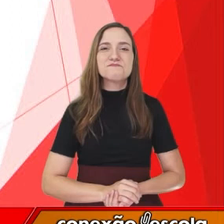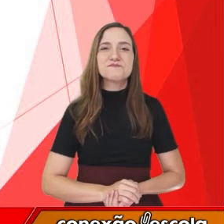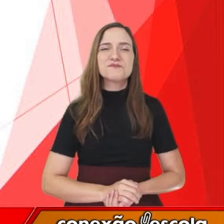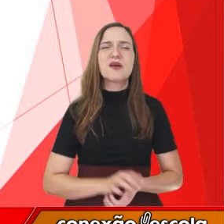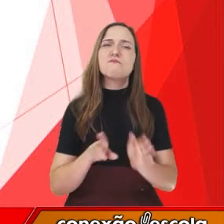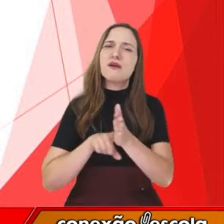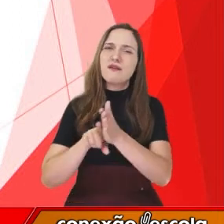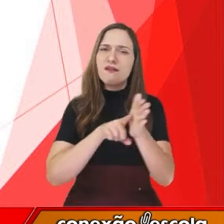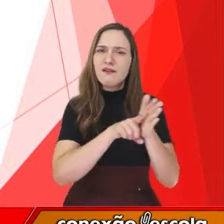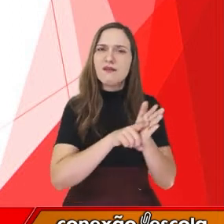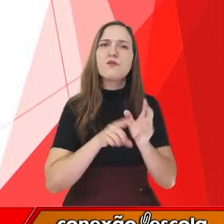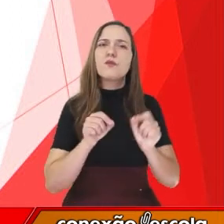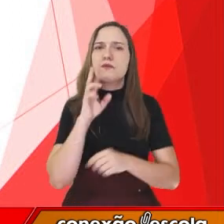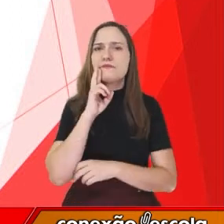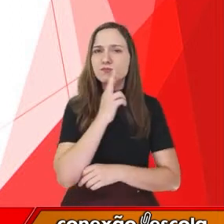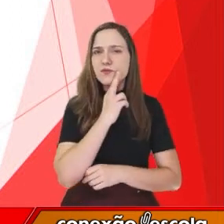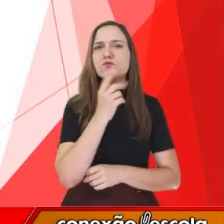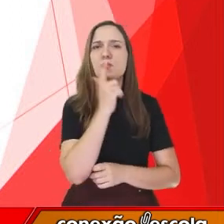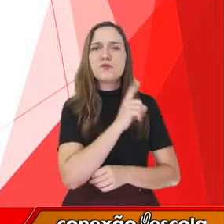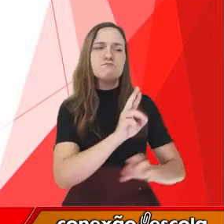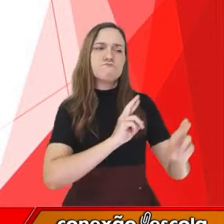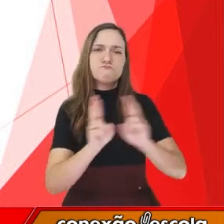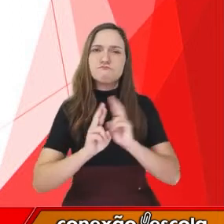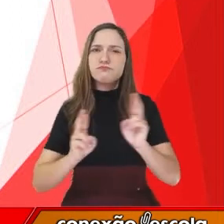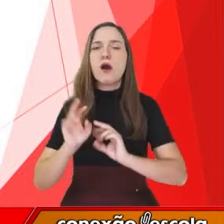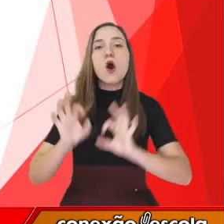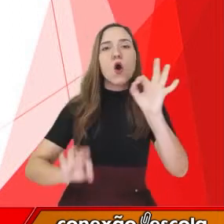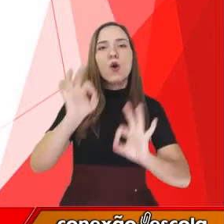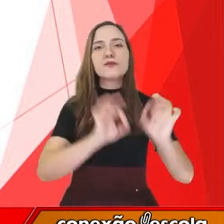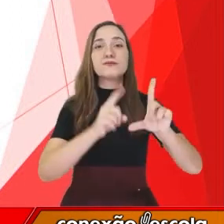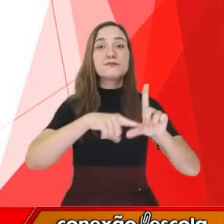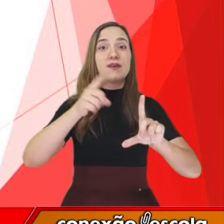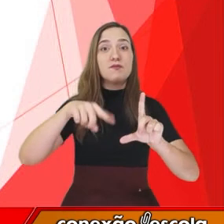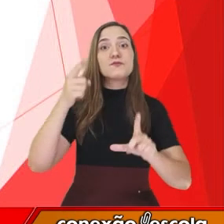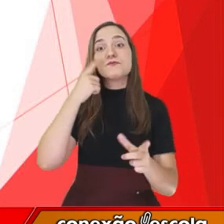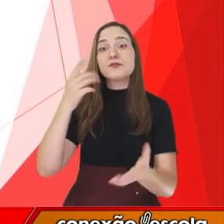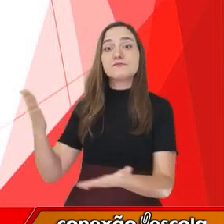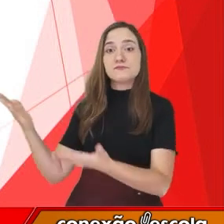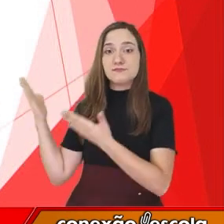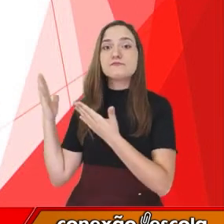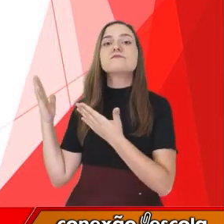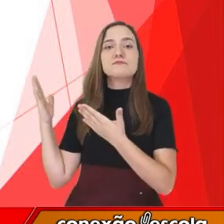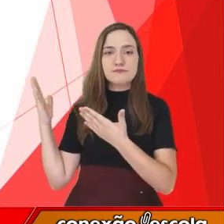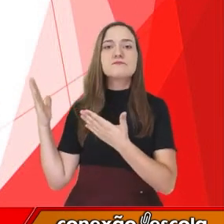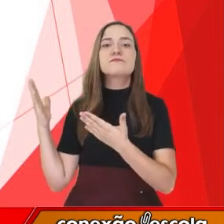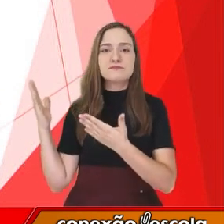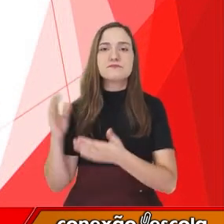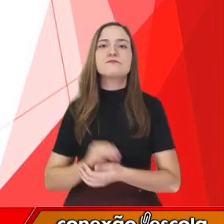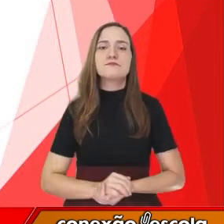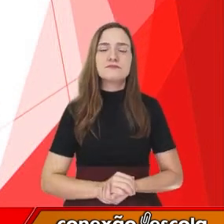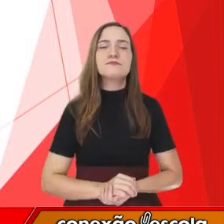Com a pesquisa feita pelo restaurante, pôde-se elaborar um gráfico chamado de setorial